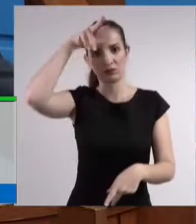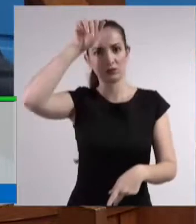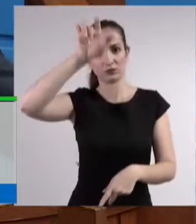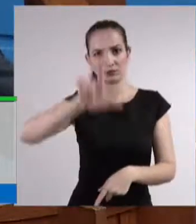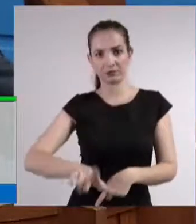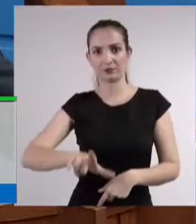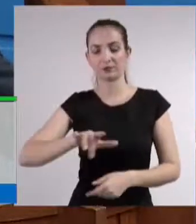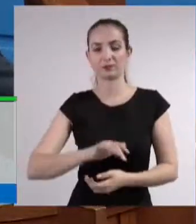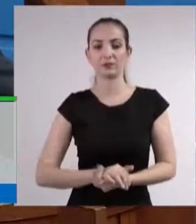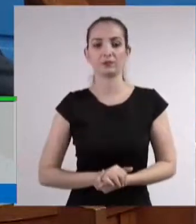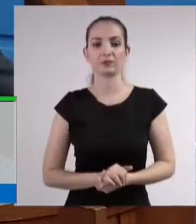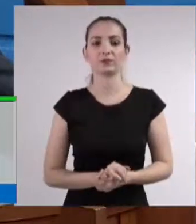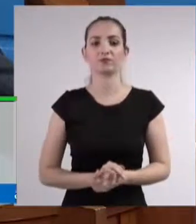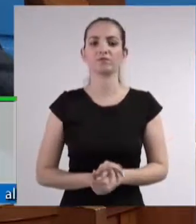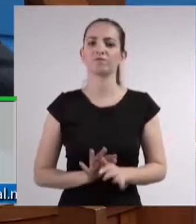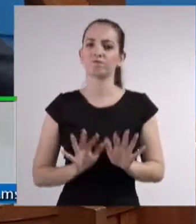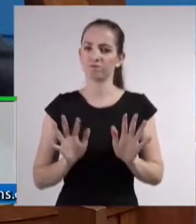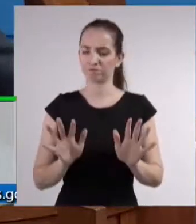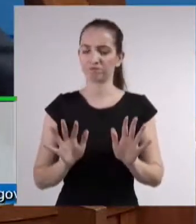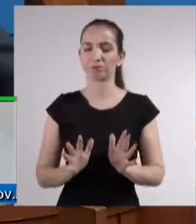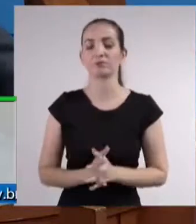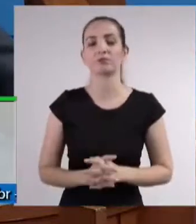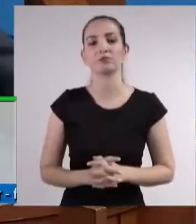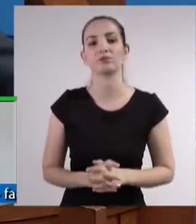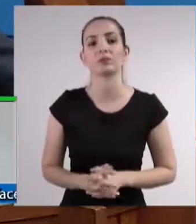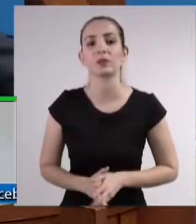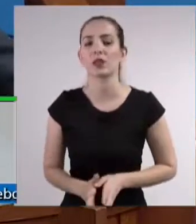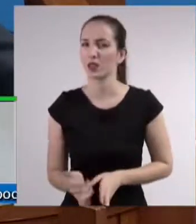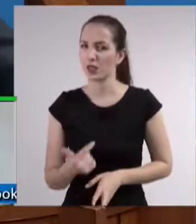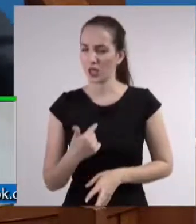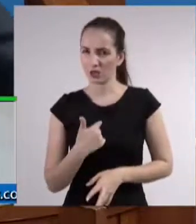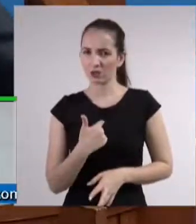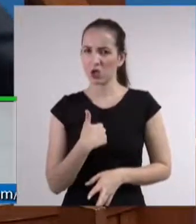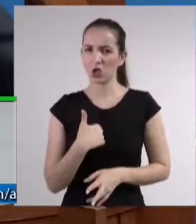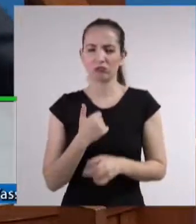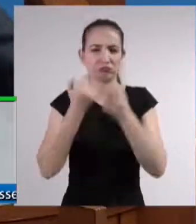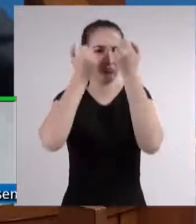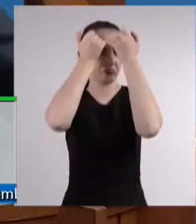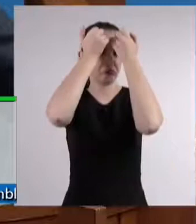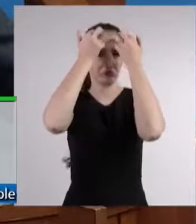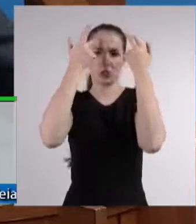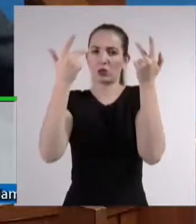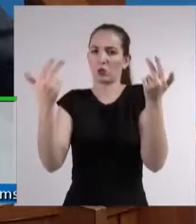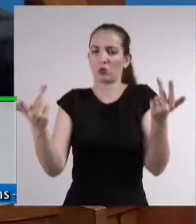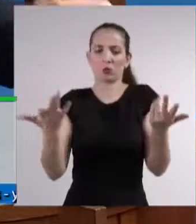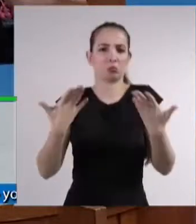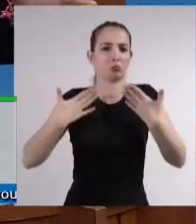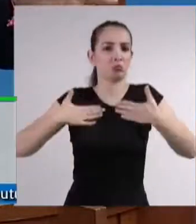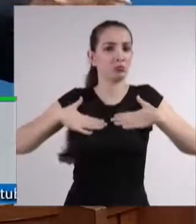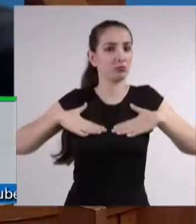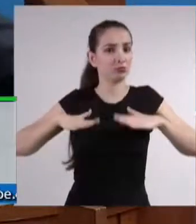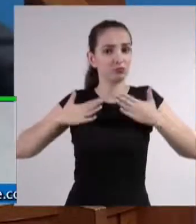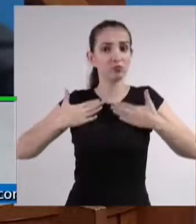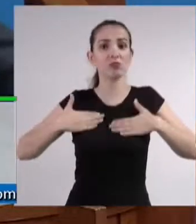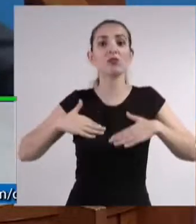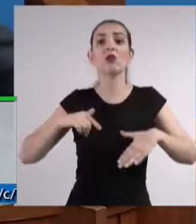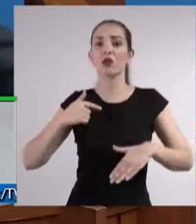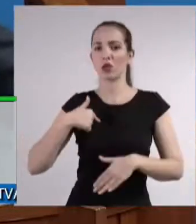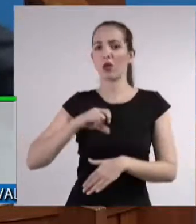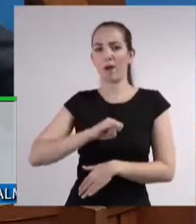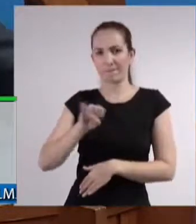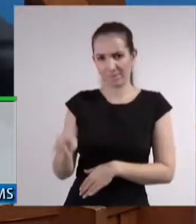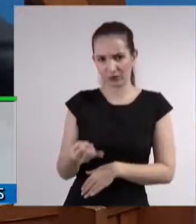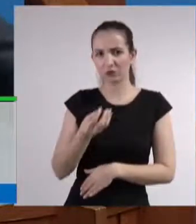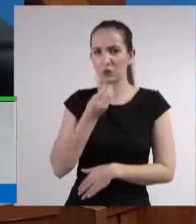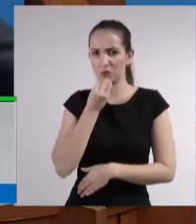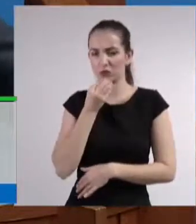sul-mato-grossense. Eu estive com bastante tranquilidade fazendo a parte a ele